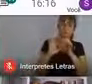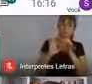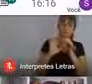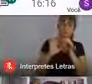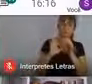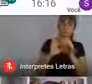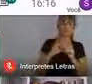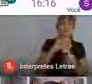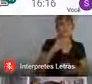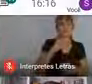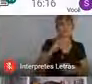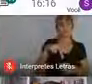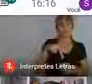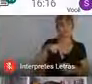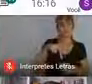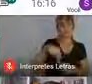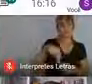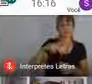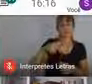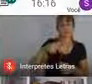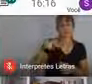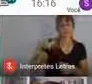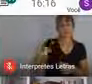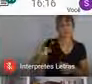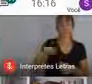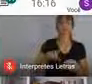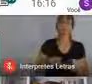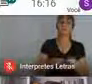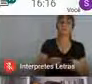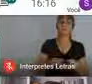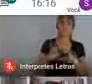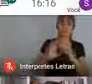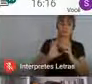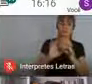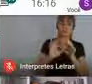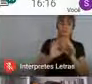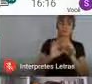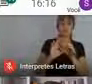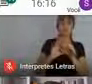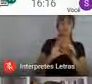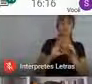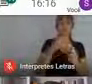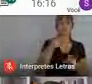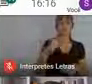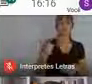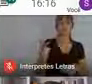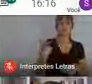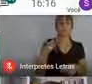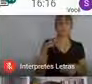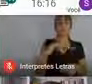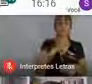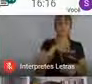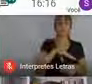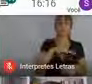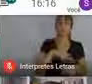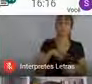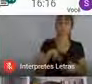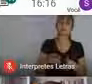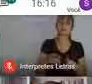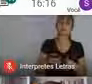que agrega pesquisadores do curso de Letras, Língua Portuguesa, do campus Tomé Sul, e seus respectivos discentes